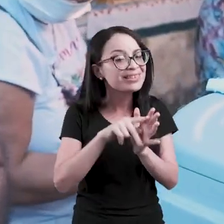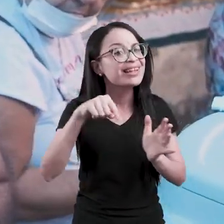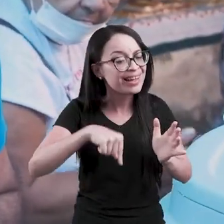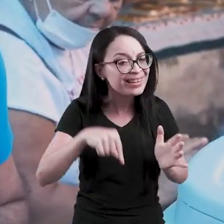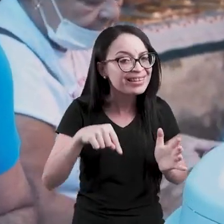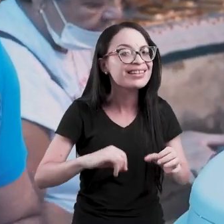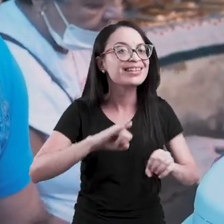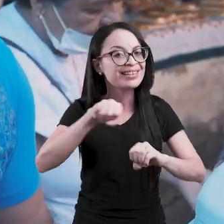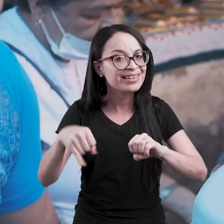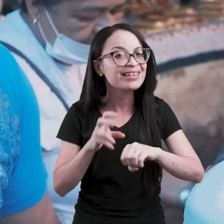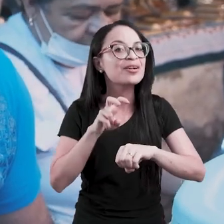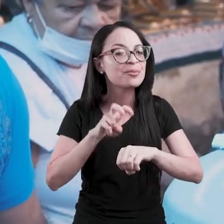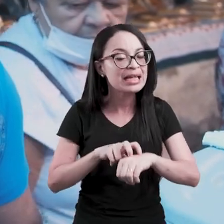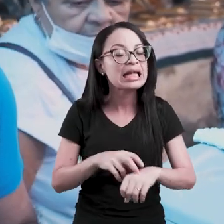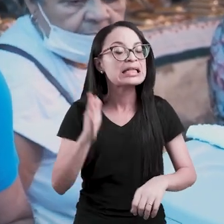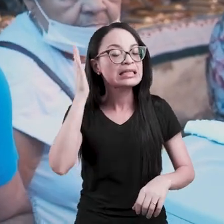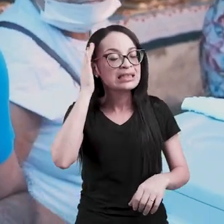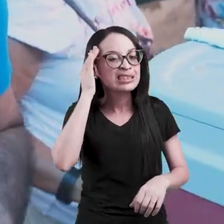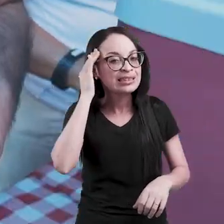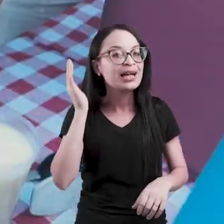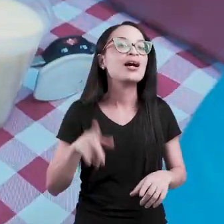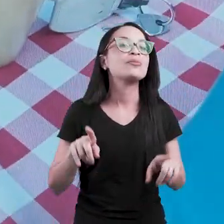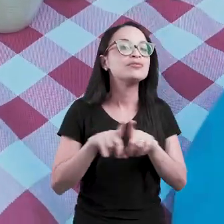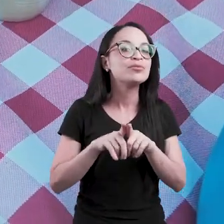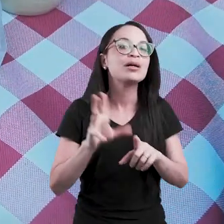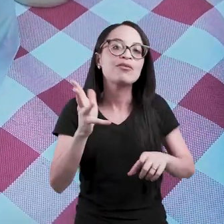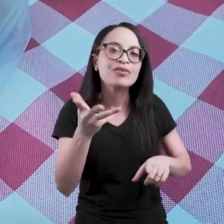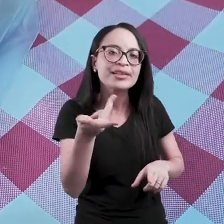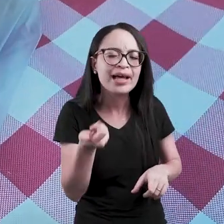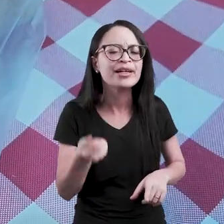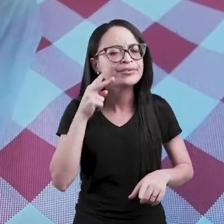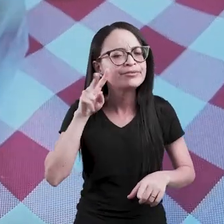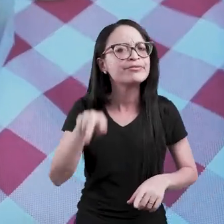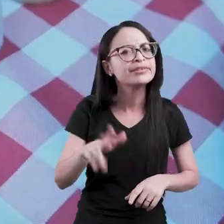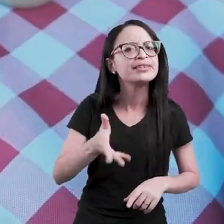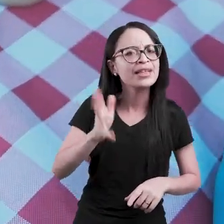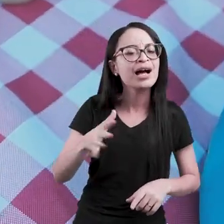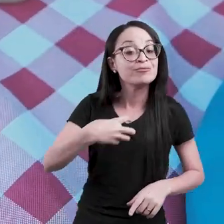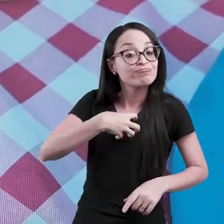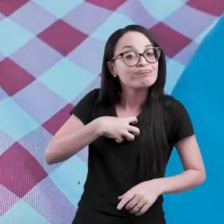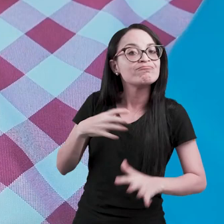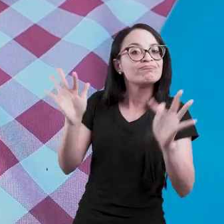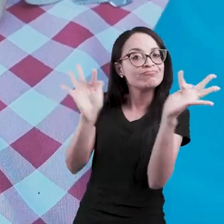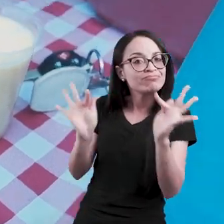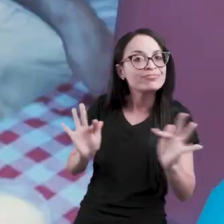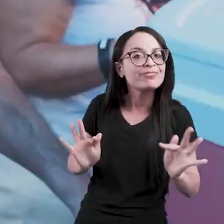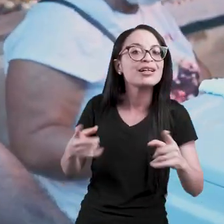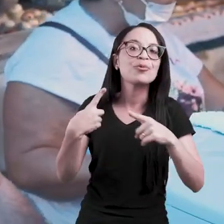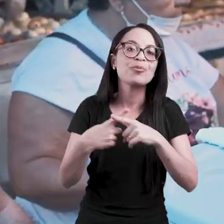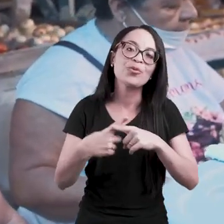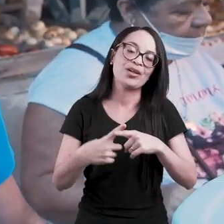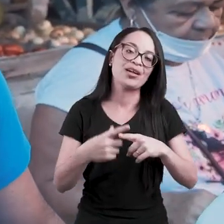conhece. E a gente sabe da qualidade, de acompanhar já de perto todo esse produto. Então a gente fica assim muito feliz em saber